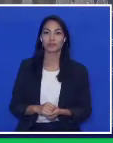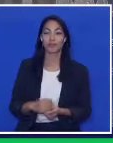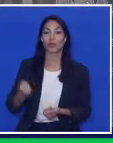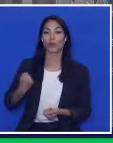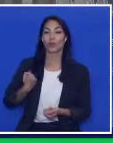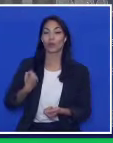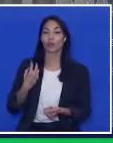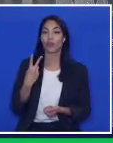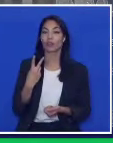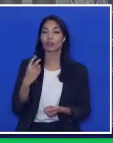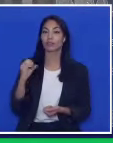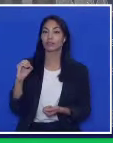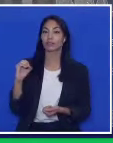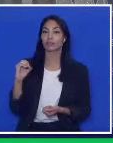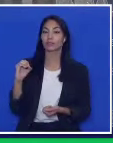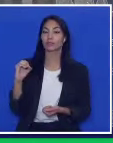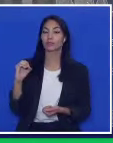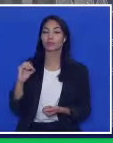Número 20.